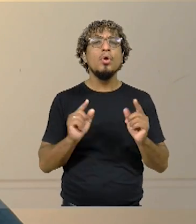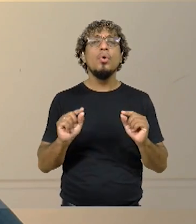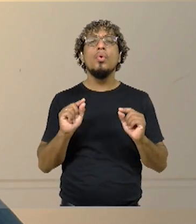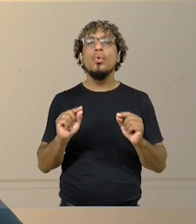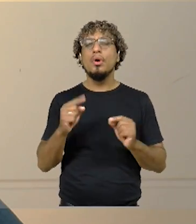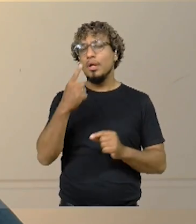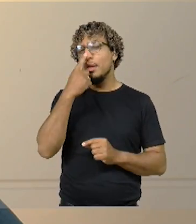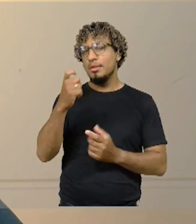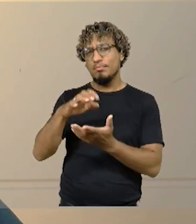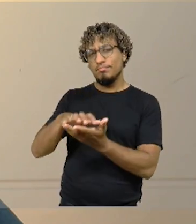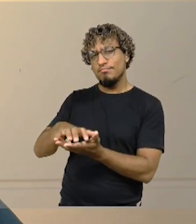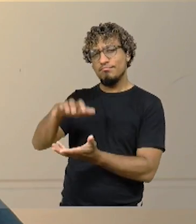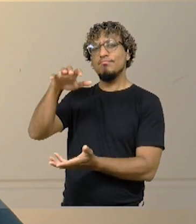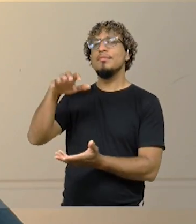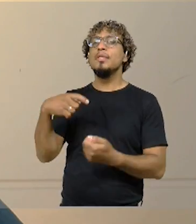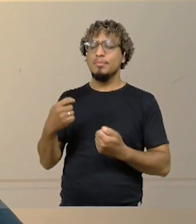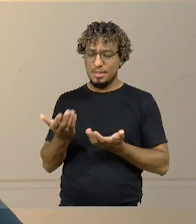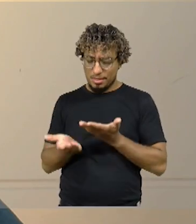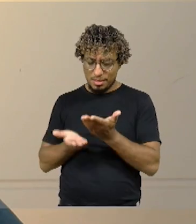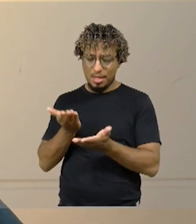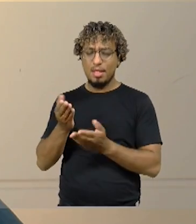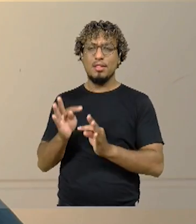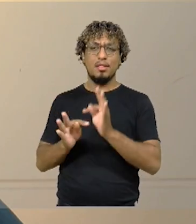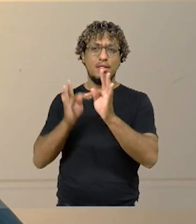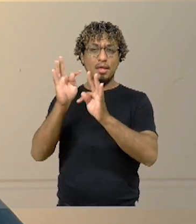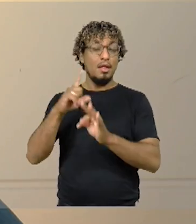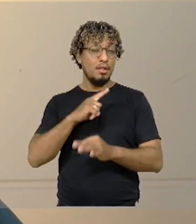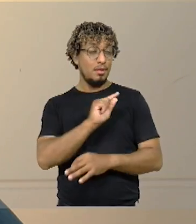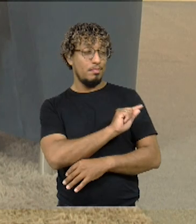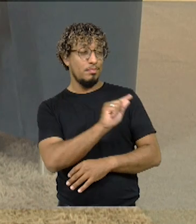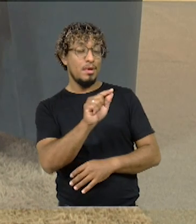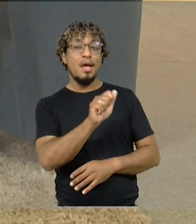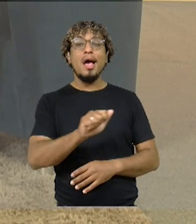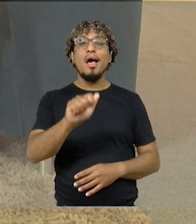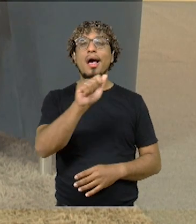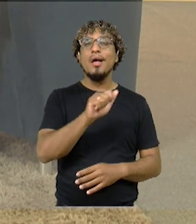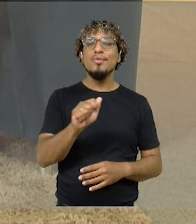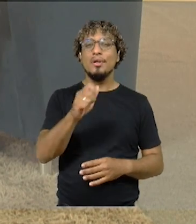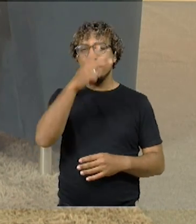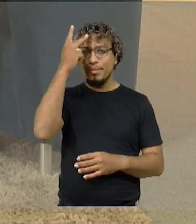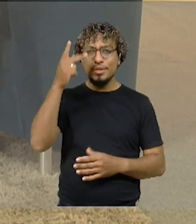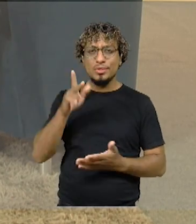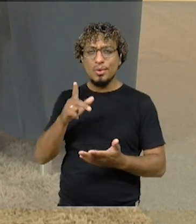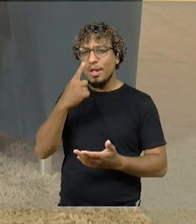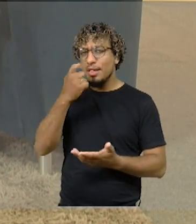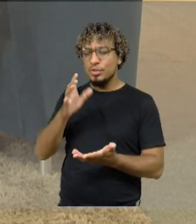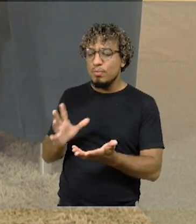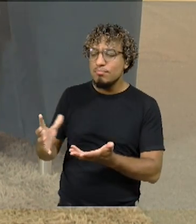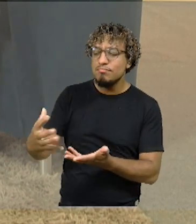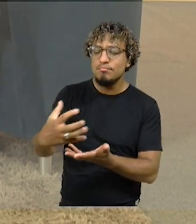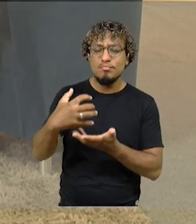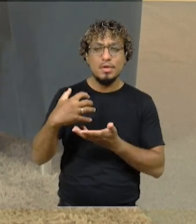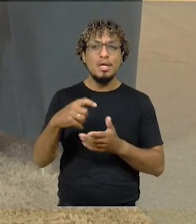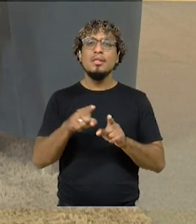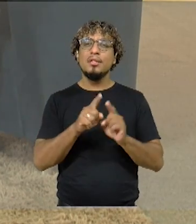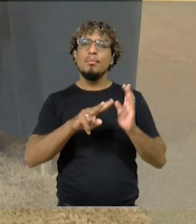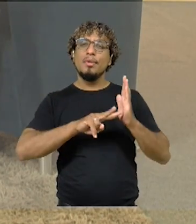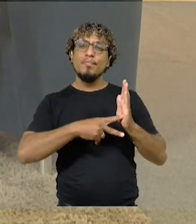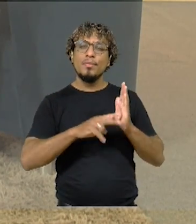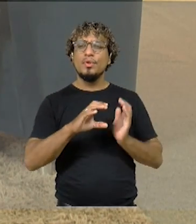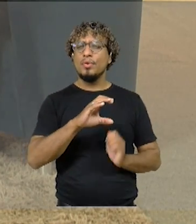primeira pergunta é sobre limpeza urbana. A gente fala que os programas de reciclagem existentes,